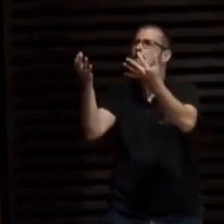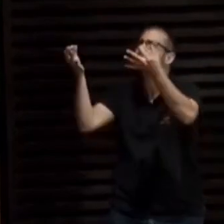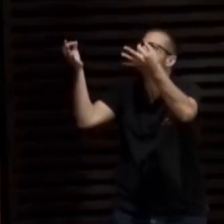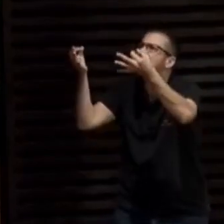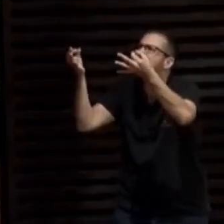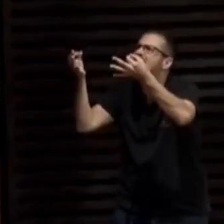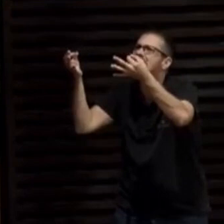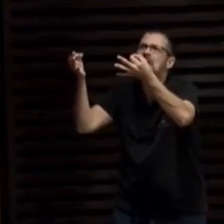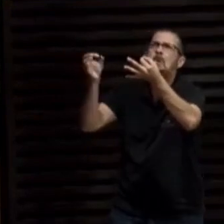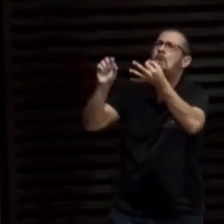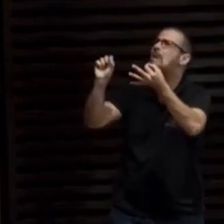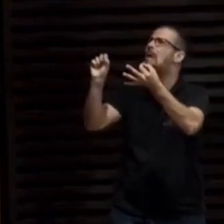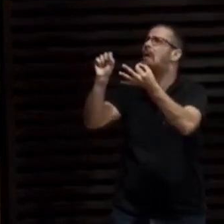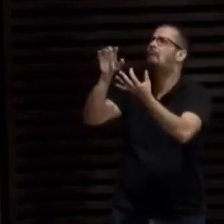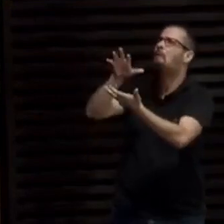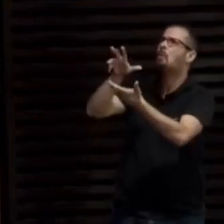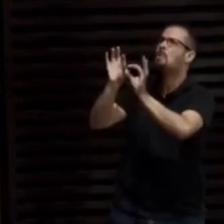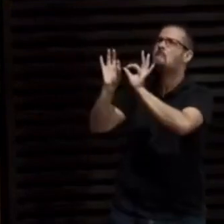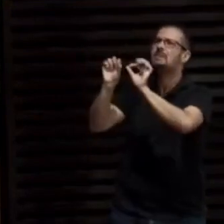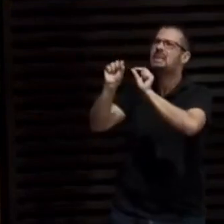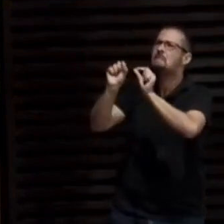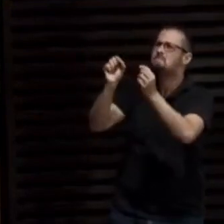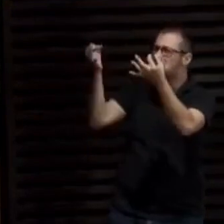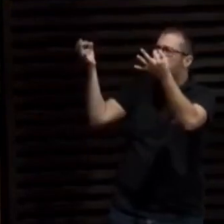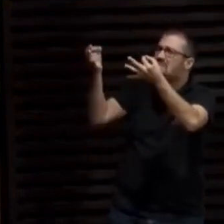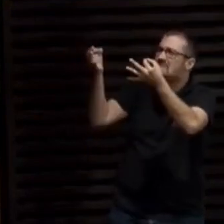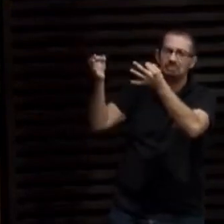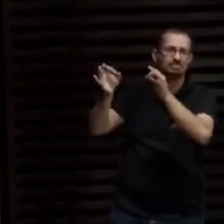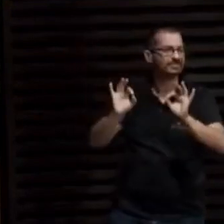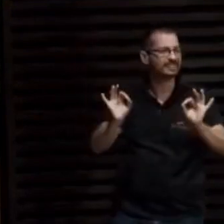Uma das coisas que pode dar, sim,